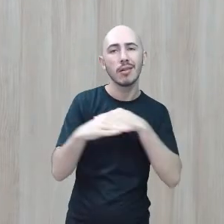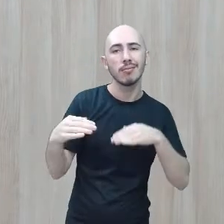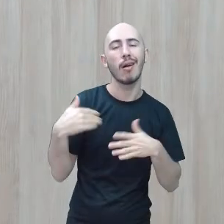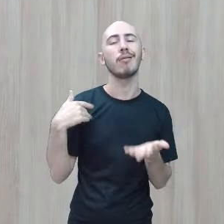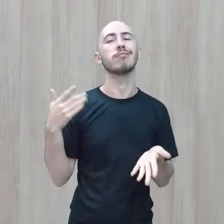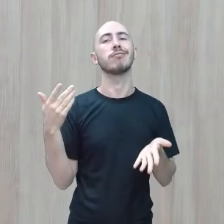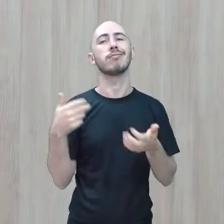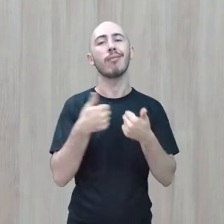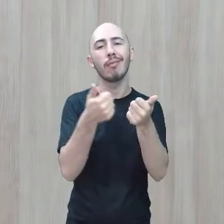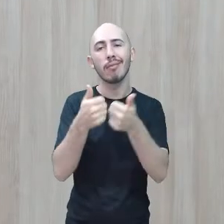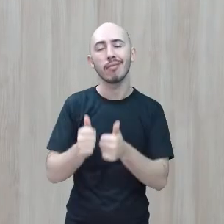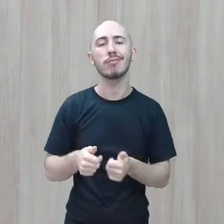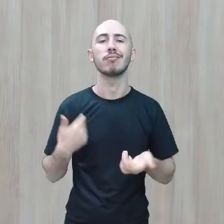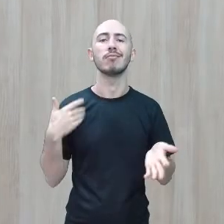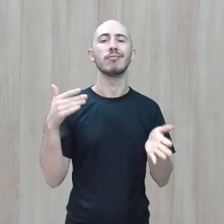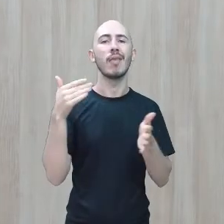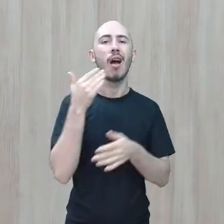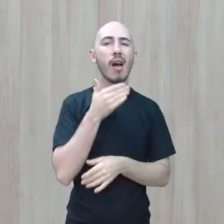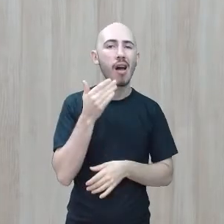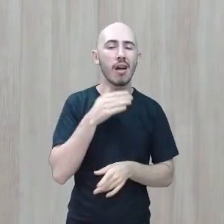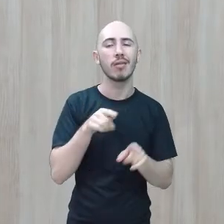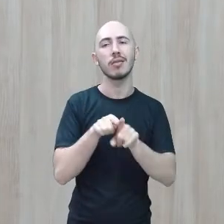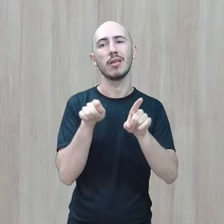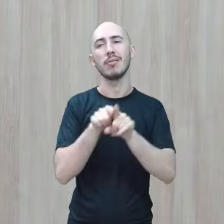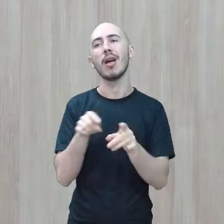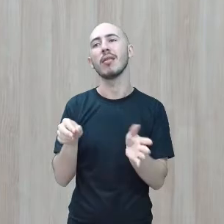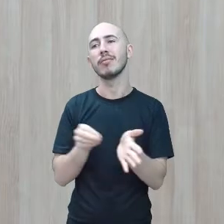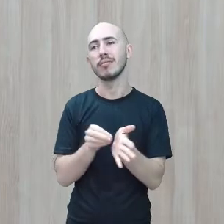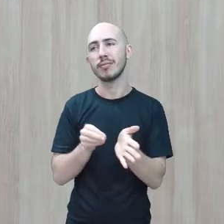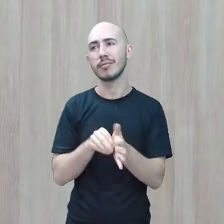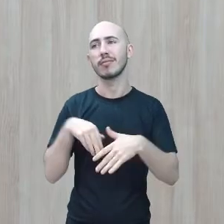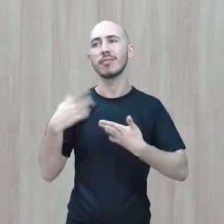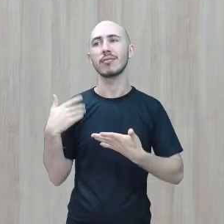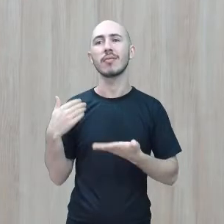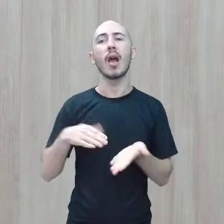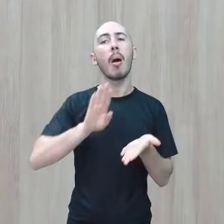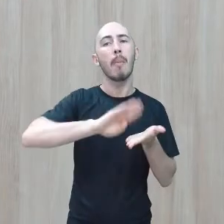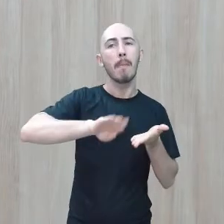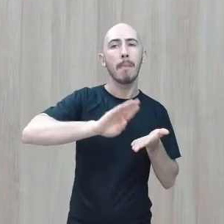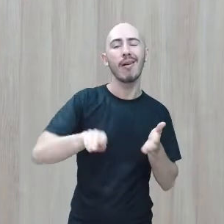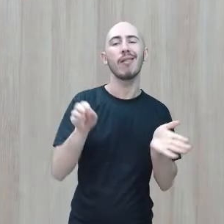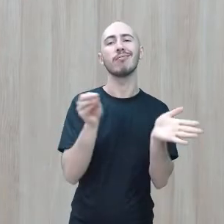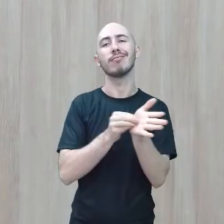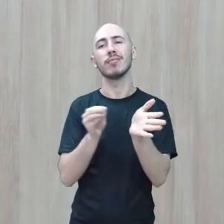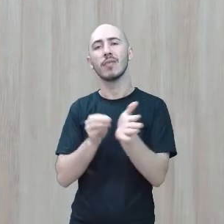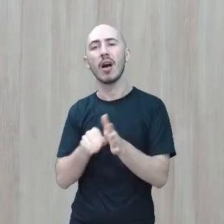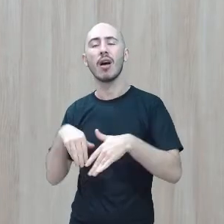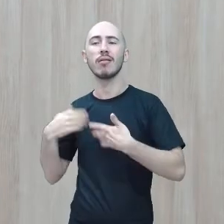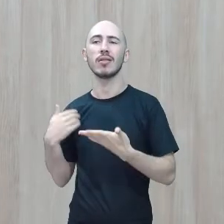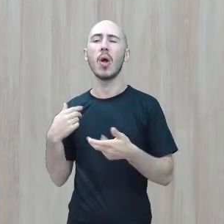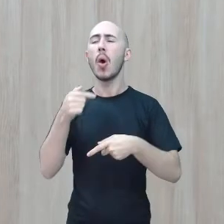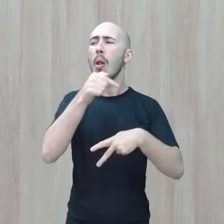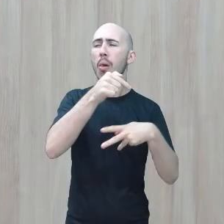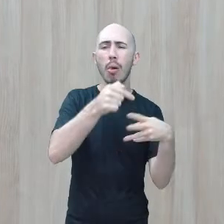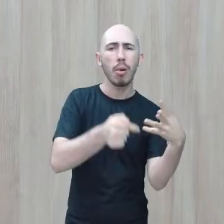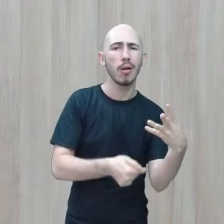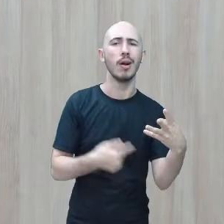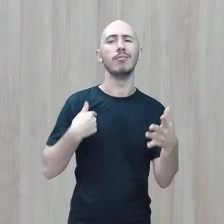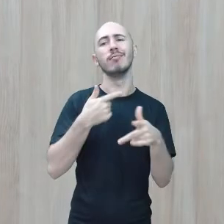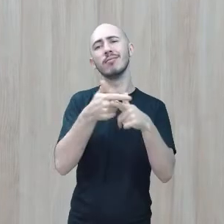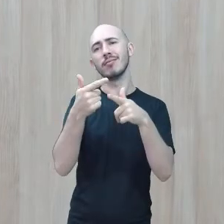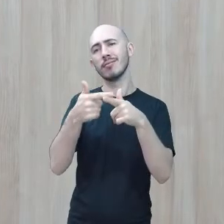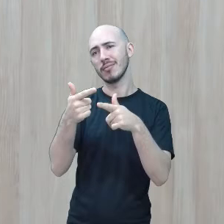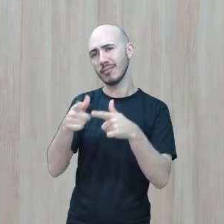difícil, né? Mais deficiente nessas regiões, bancos, tudo isso traz algumas